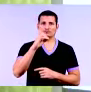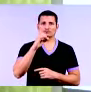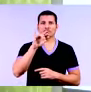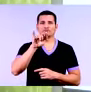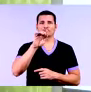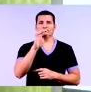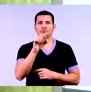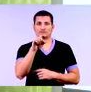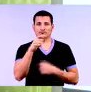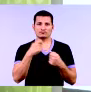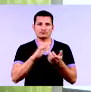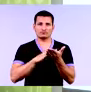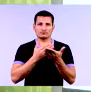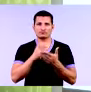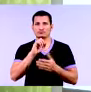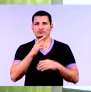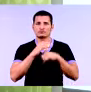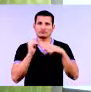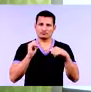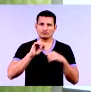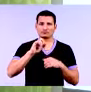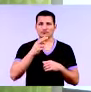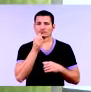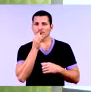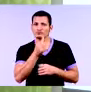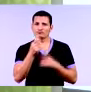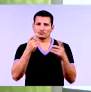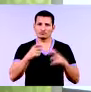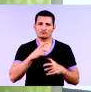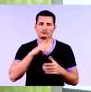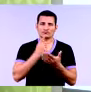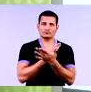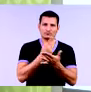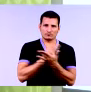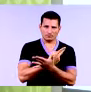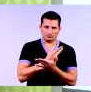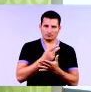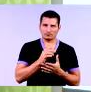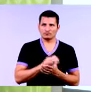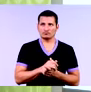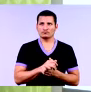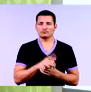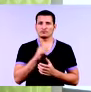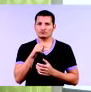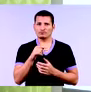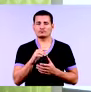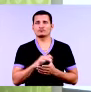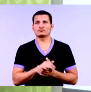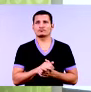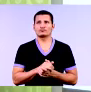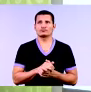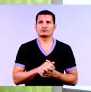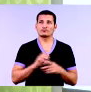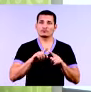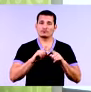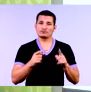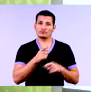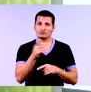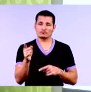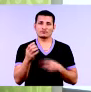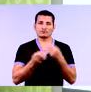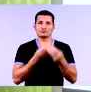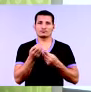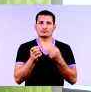que interpretar, ou chamar, ou dizer aonde está o erro, esse tipo de coisa. Mas como vocês vão